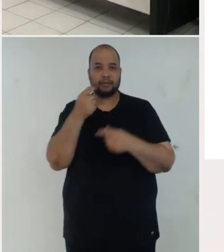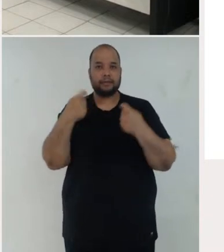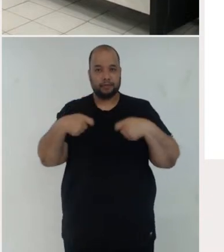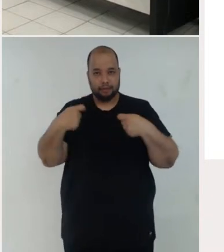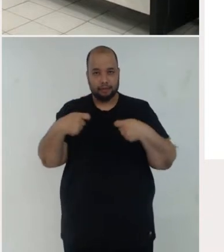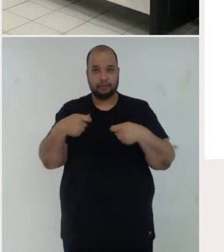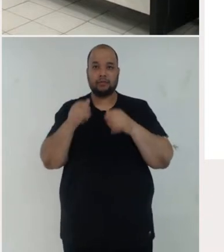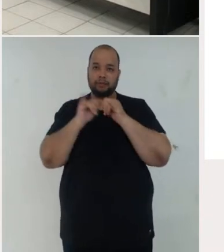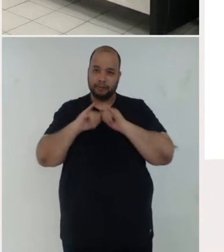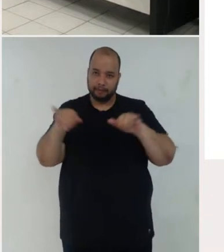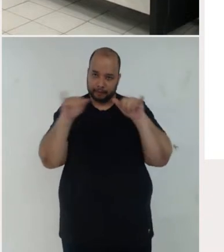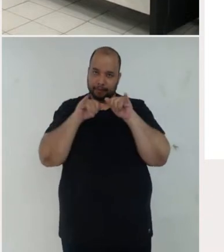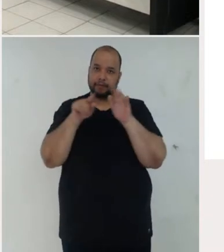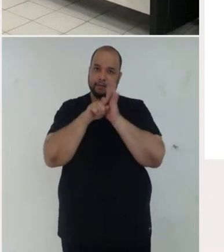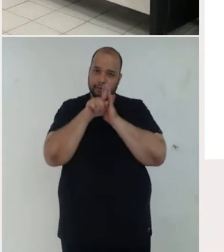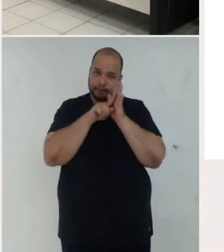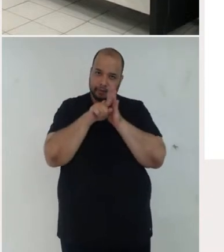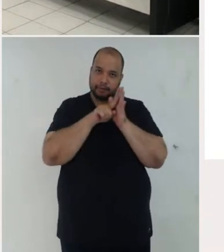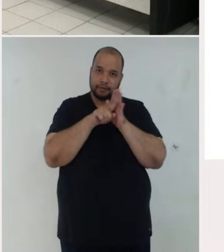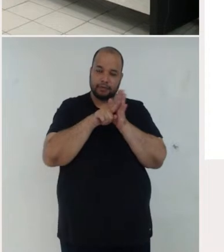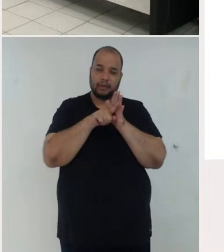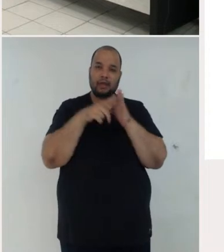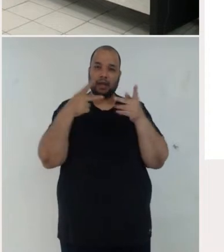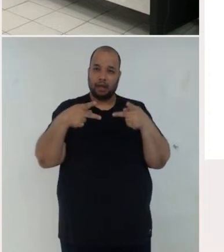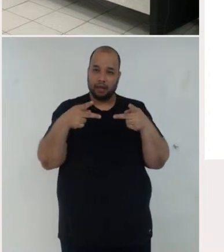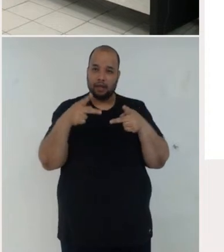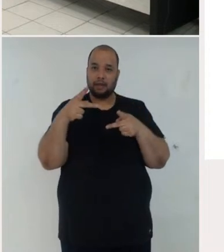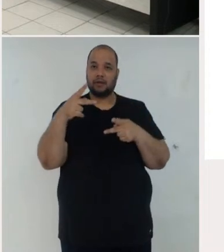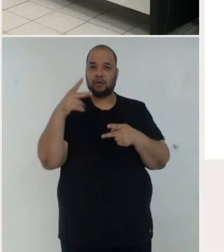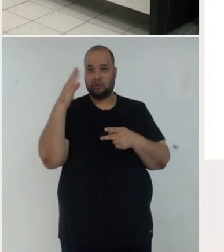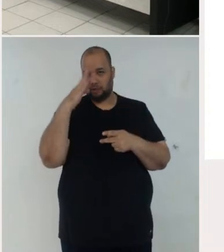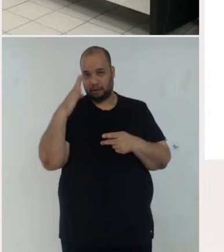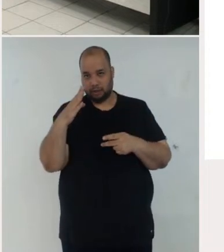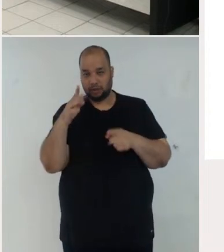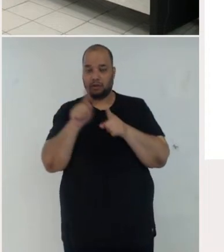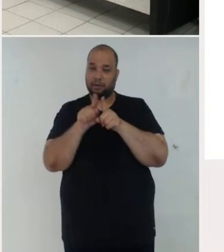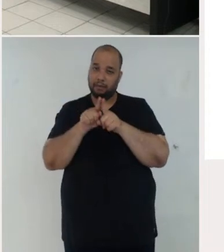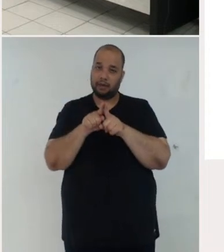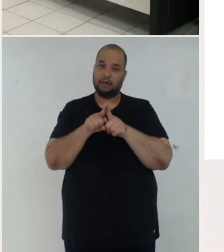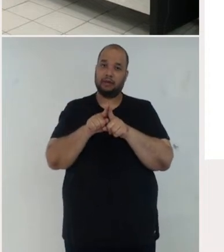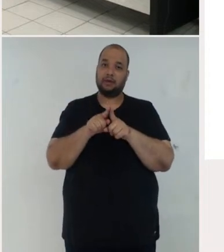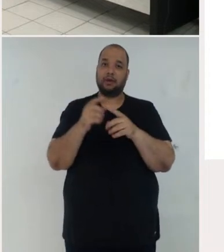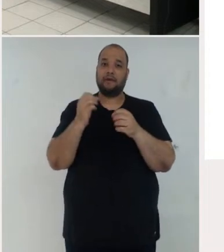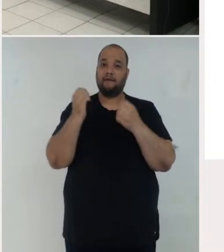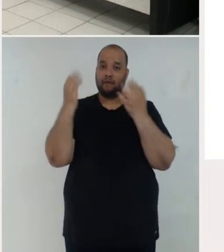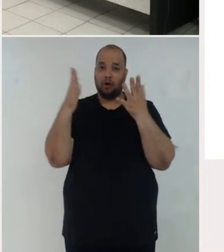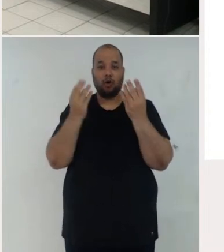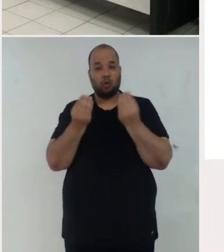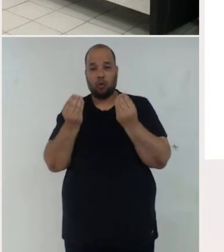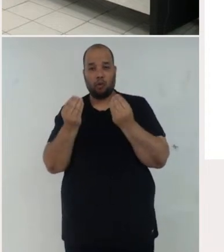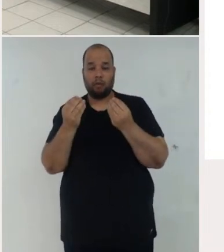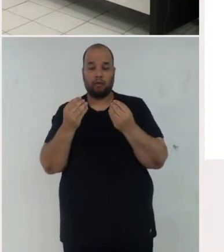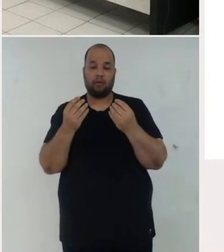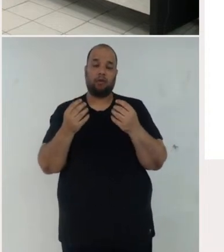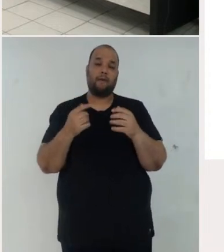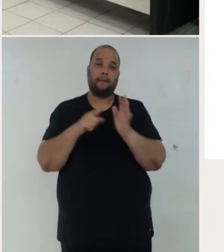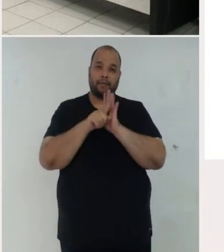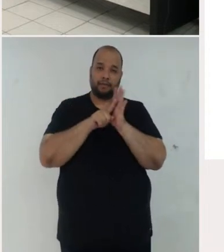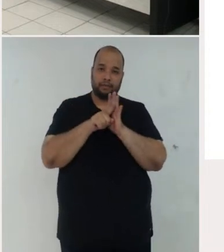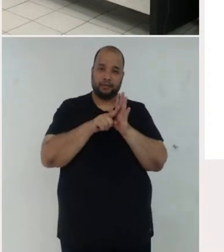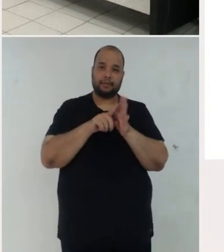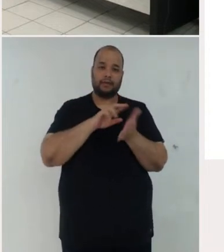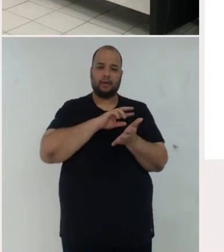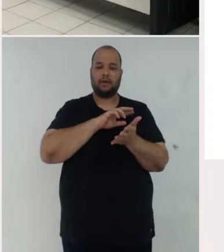precisamos divulgar as pesquisas que estão sendo feitas aqui e fora daqui, em Libras, né? Começou a